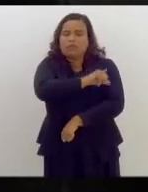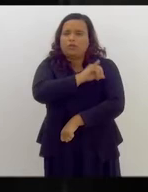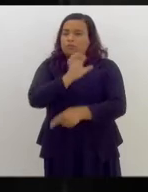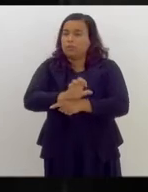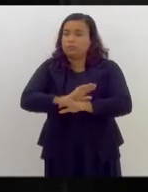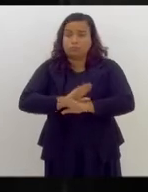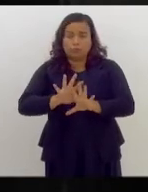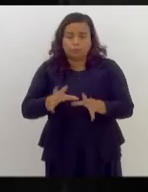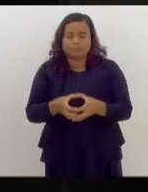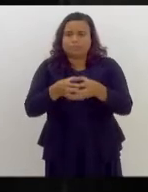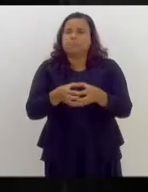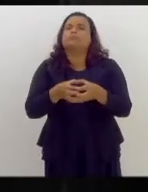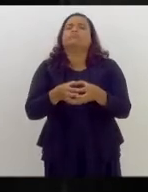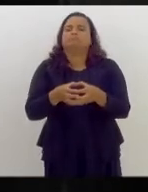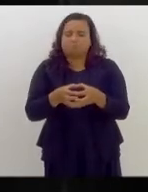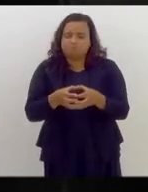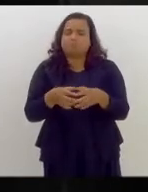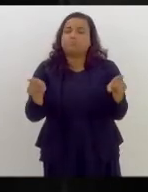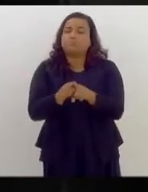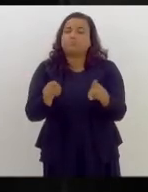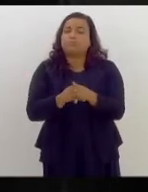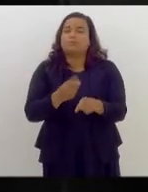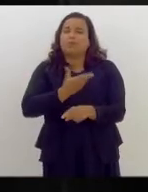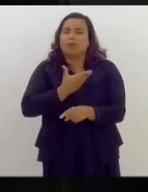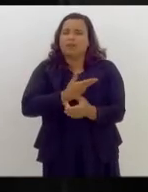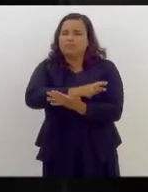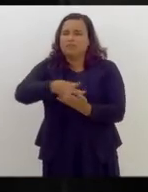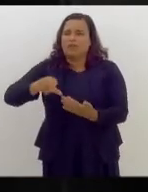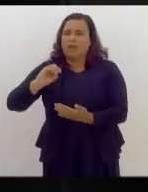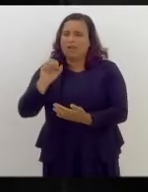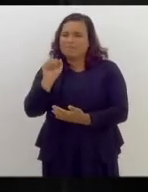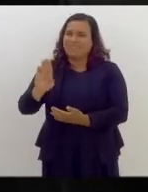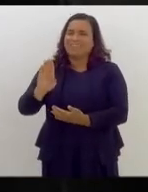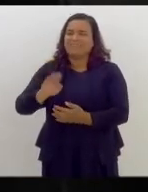Janeiro. Temos meus colegas da OAB.